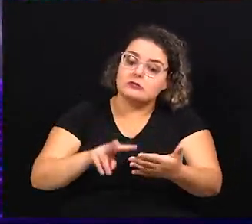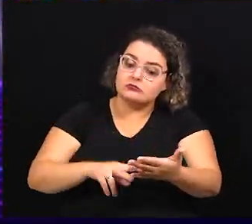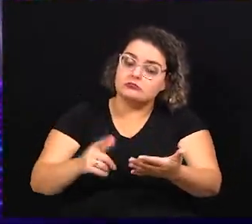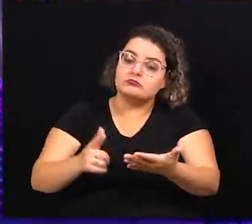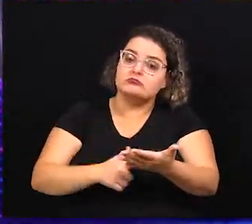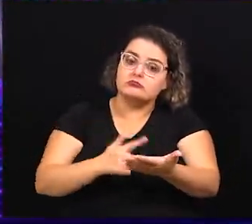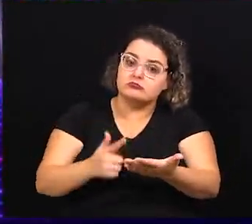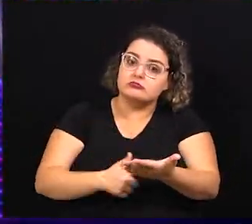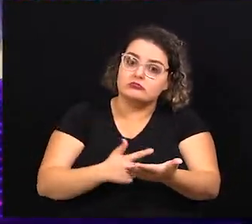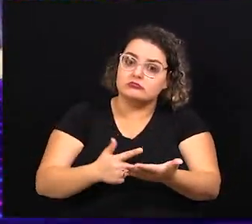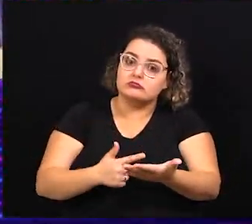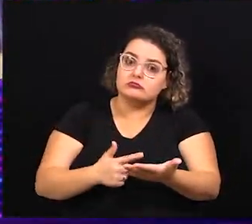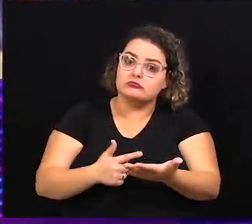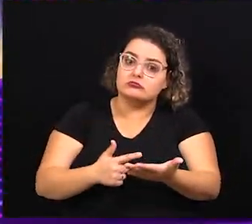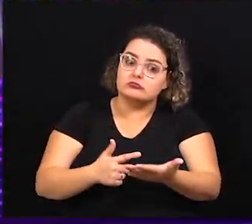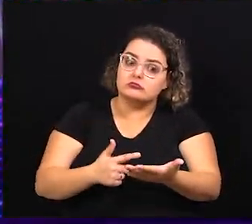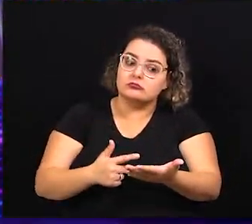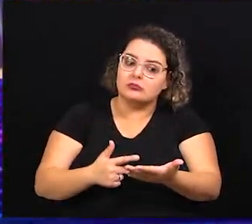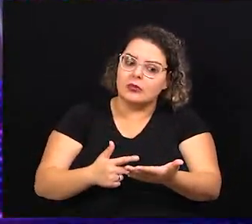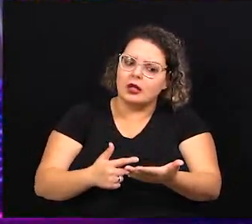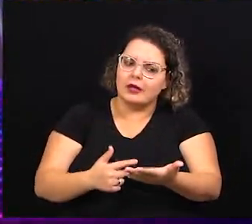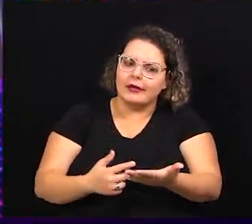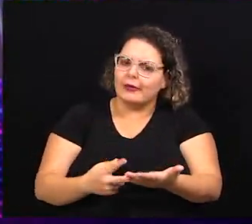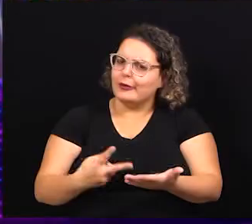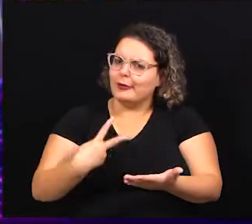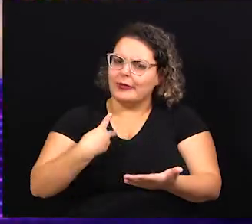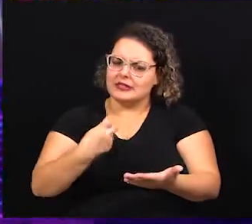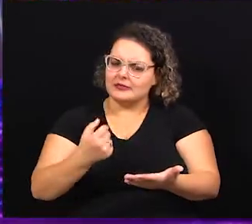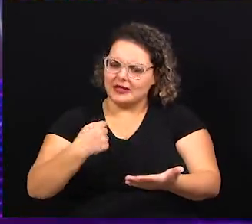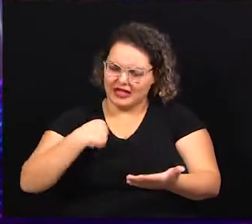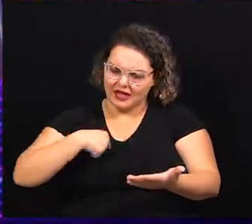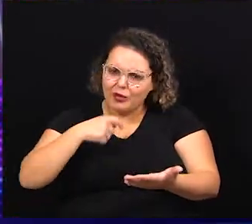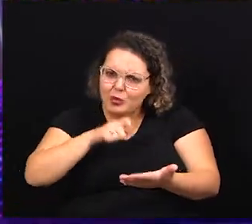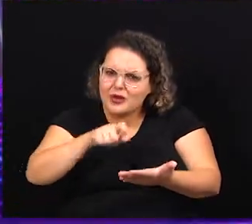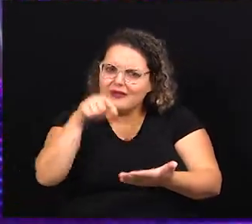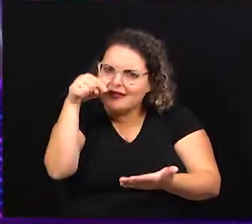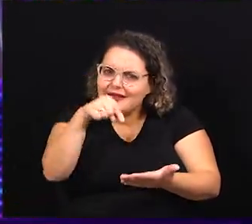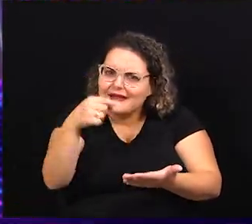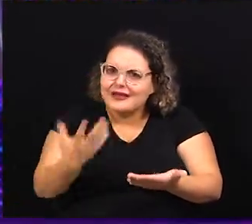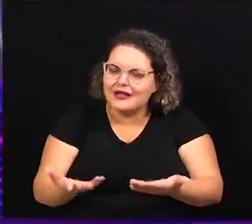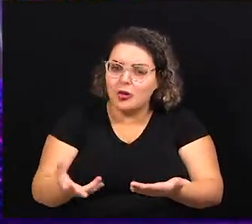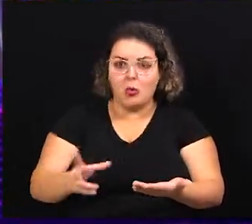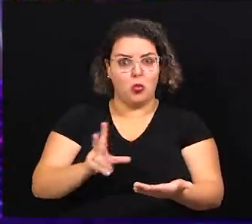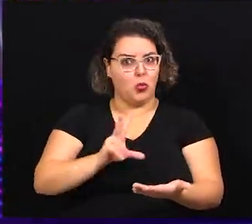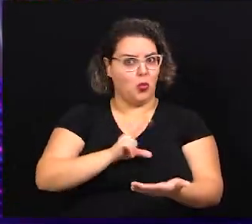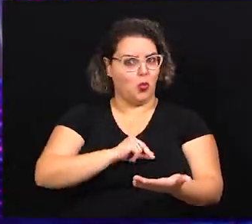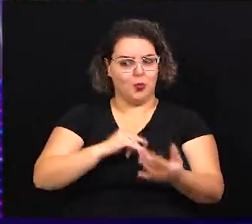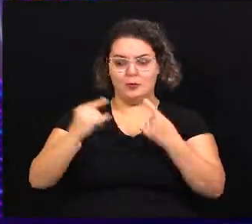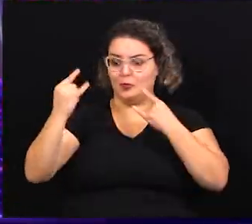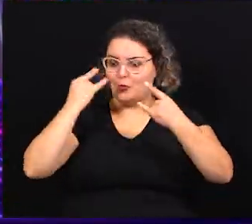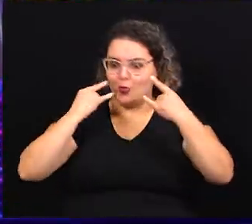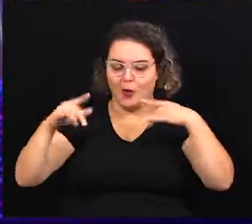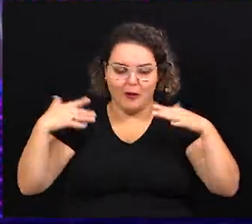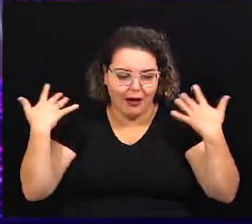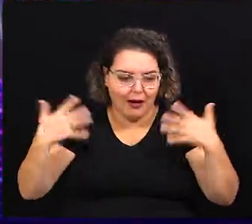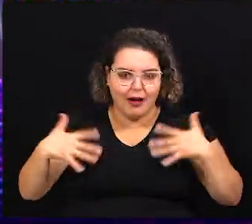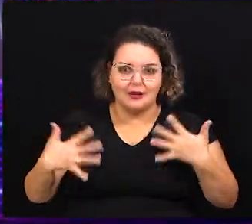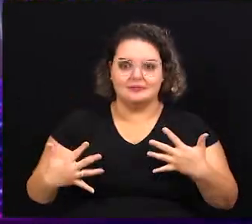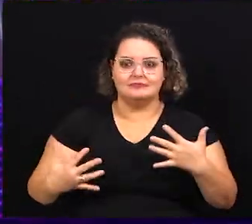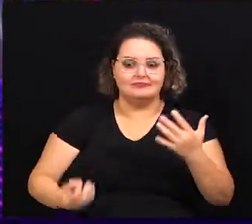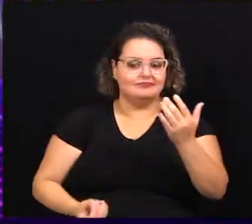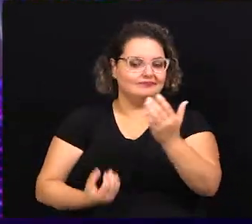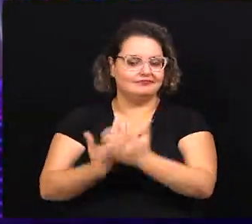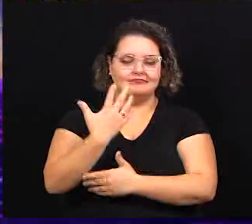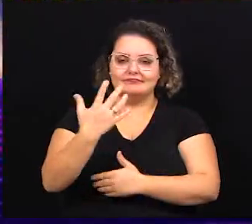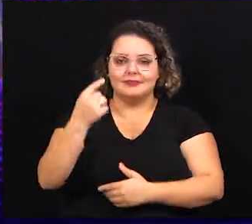tem vezes que eu leio a obra e eu não vejo como tendo sido eu que escrevi. Então, tem toda essa questão de, nossa, eu estava muito